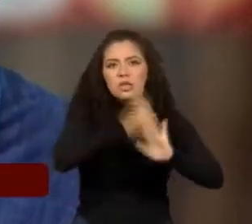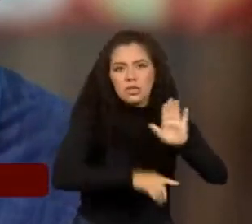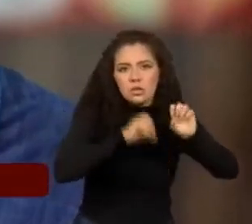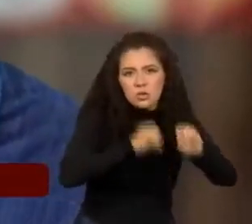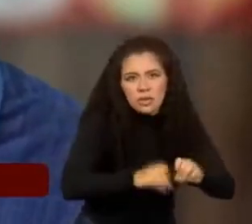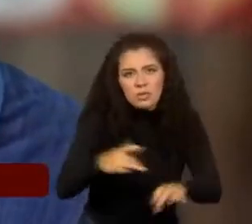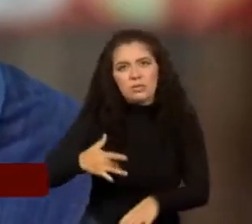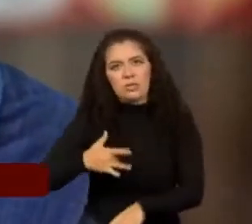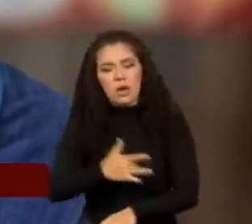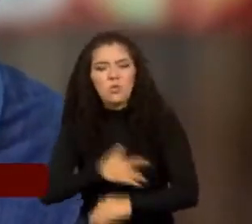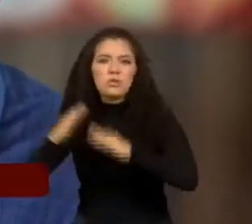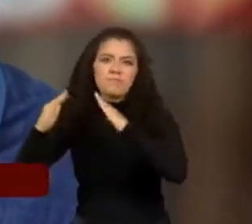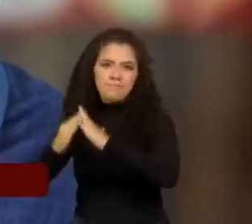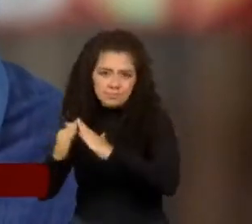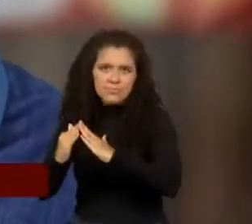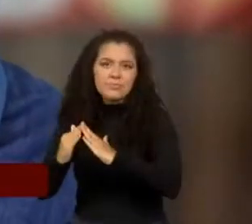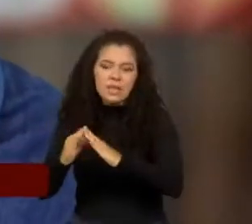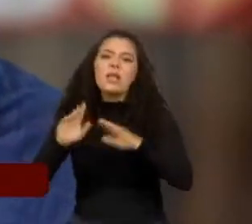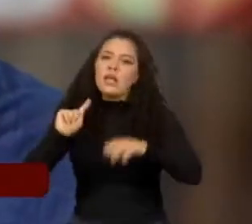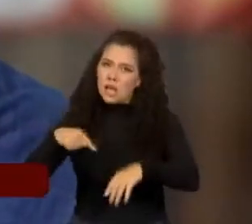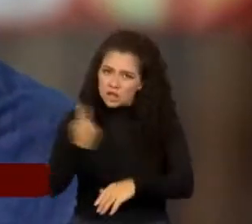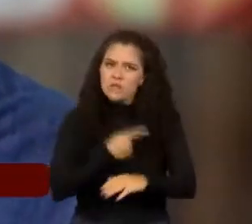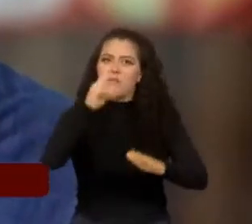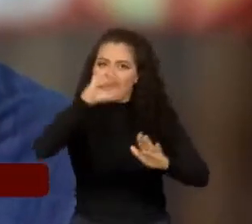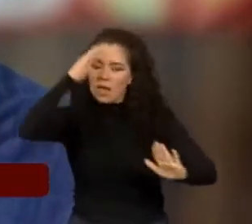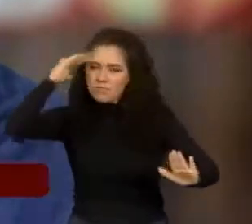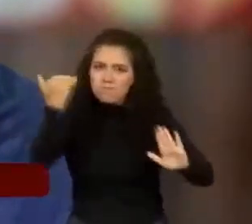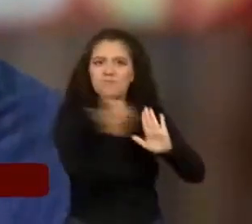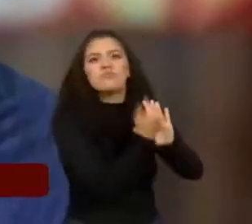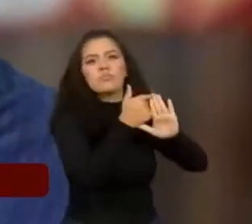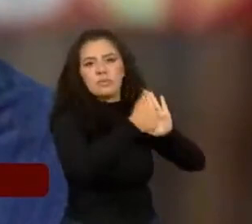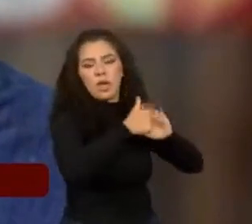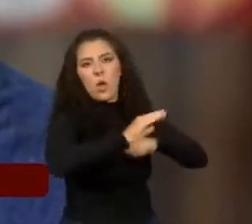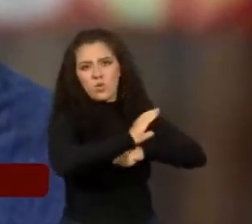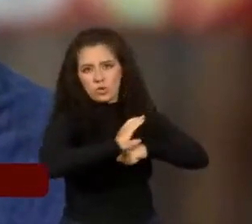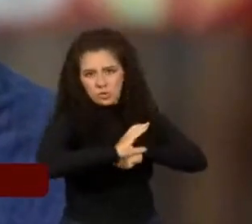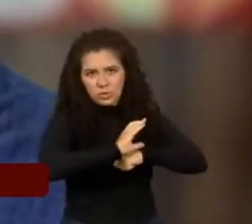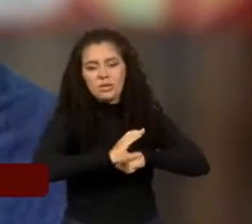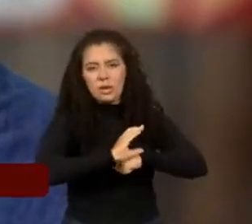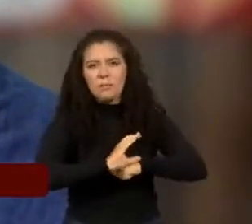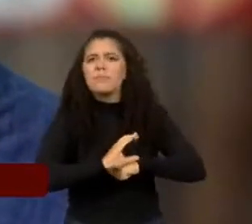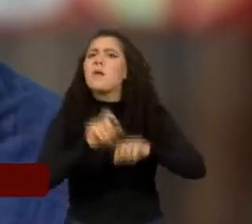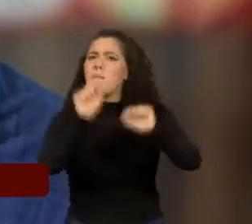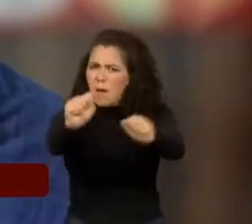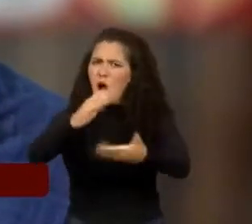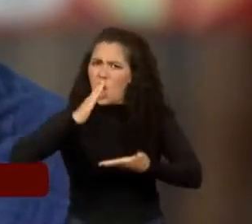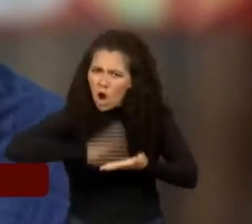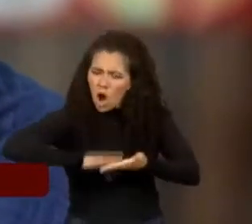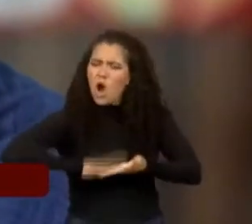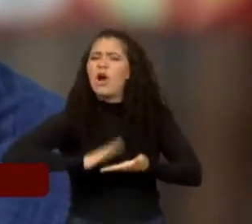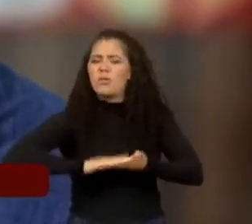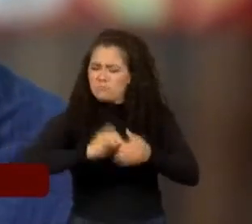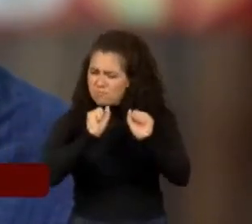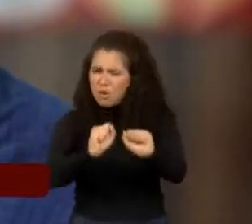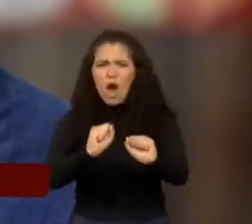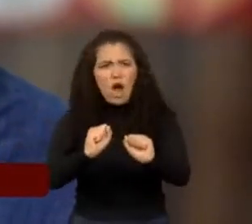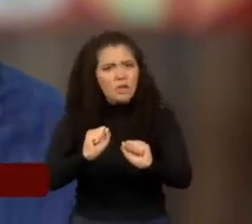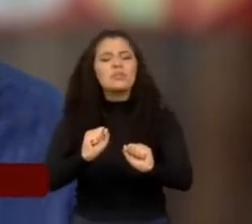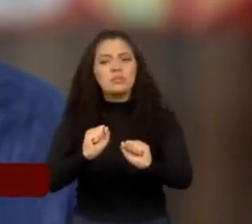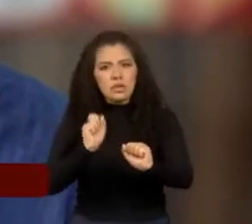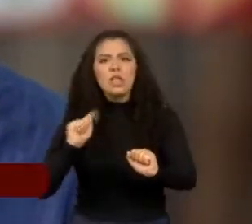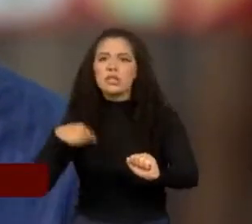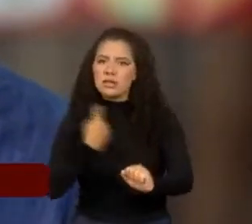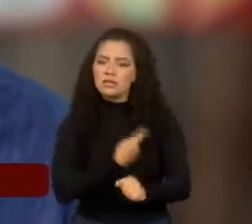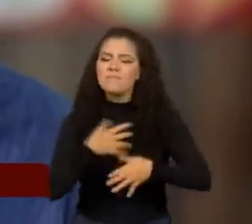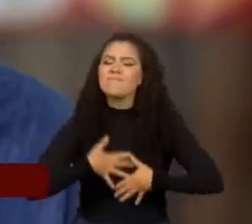moradia. Portanto, nós vamos cumprir com aquilo que está na Constituição. E pode cobrar que nós teremos orgulho